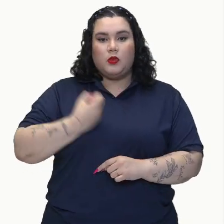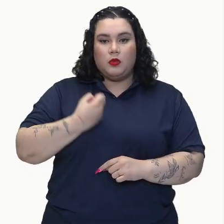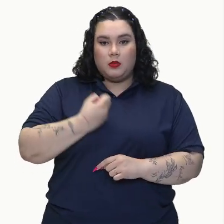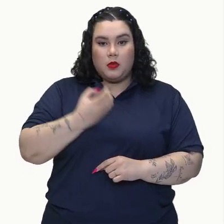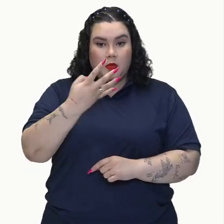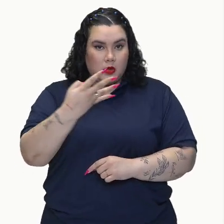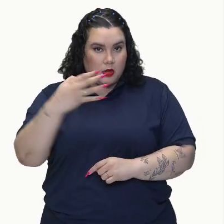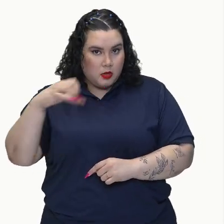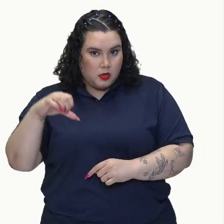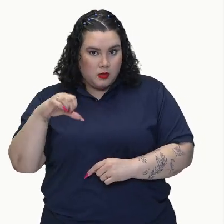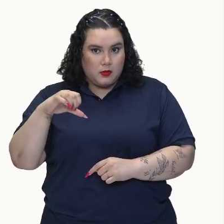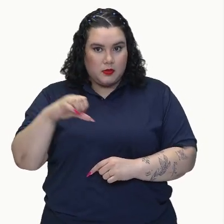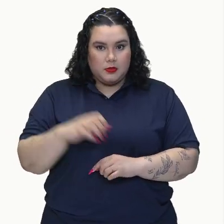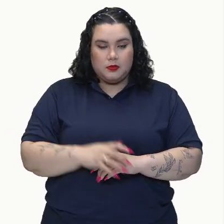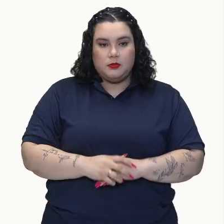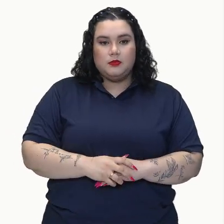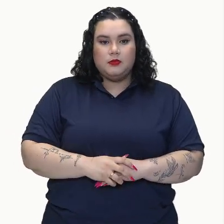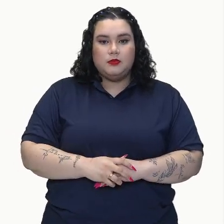49.